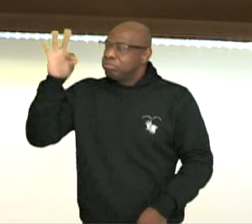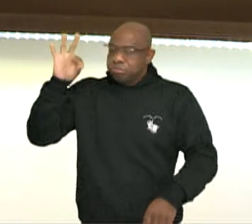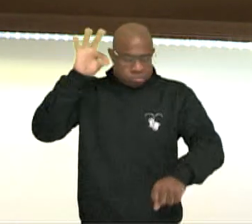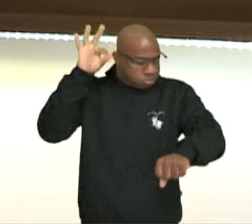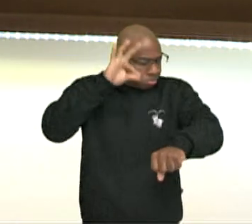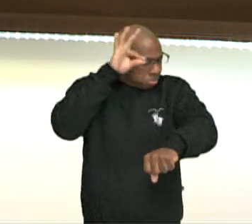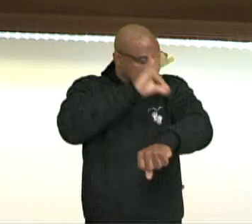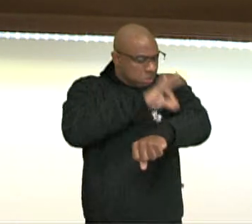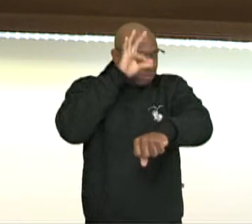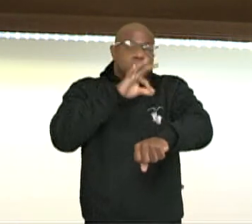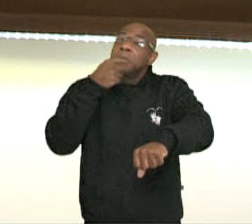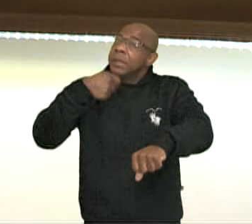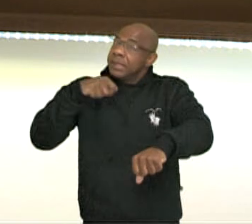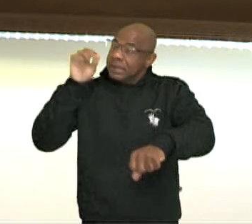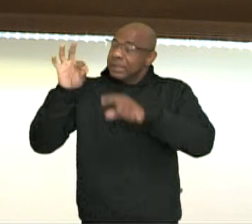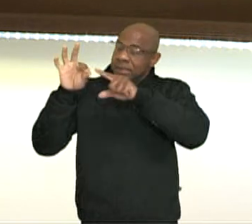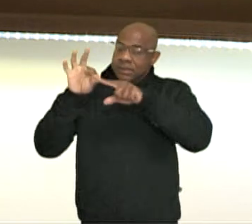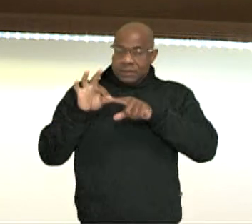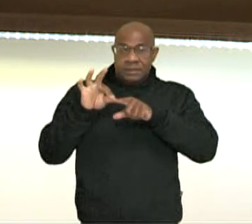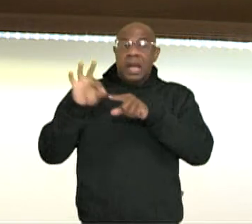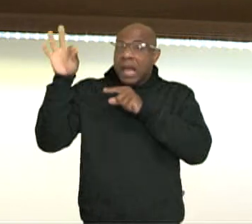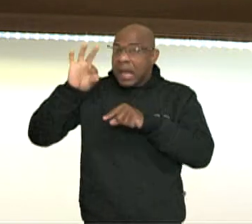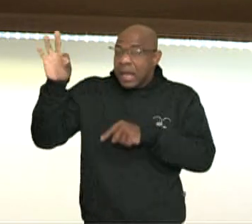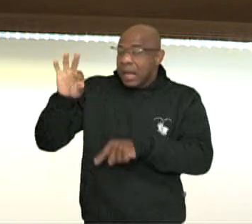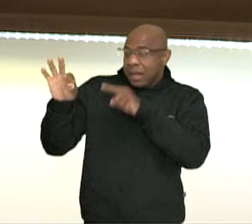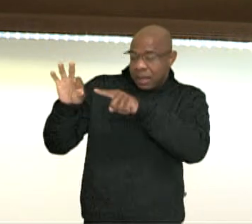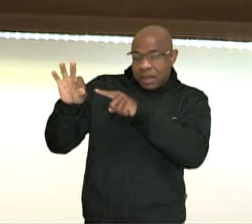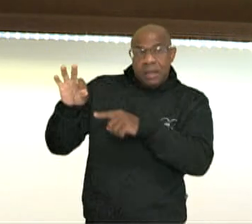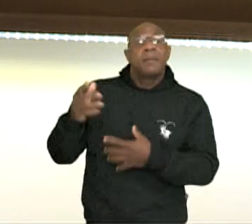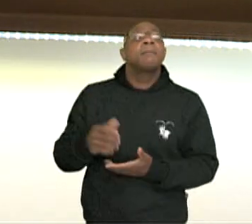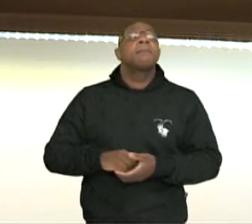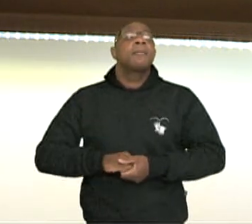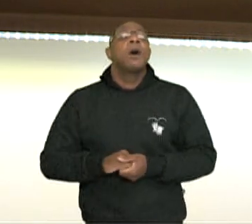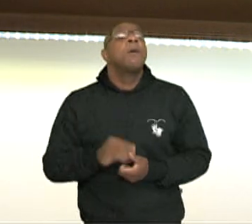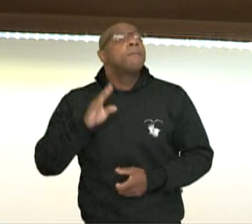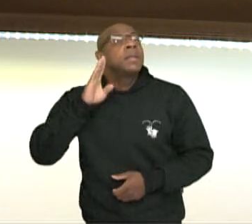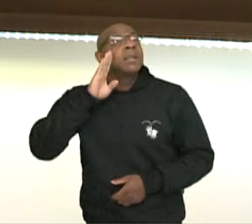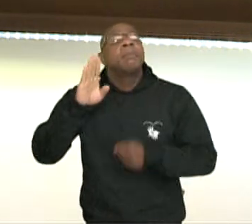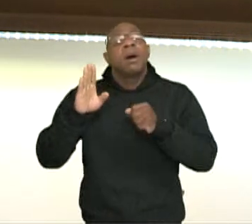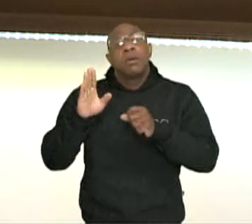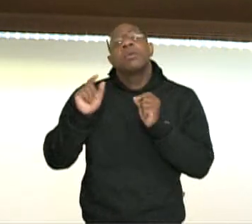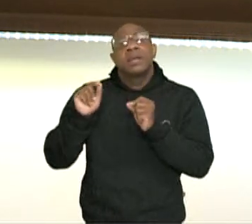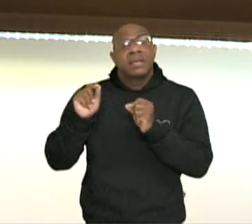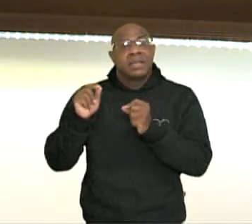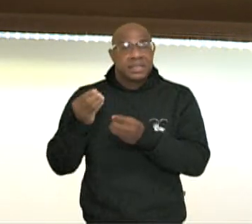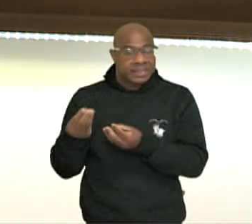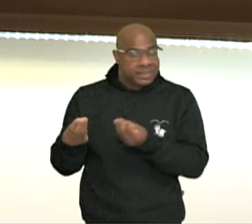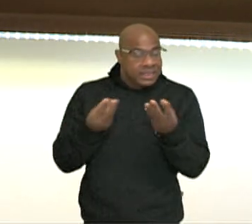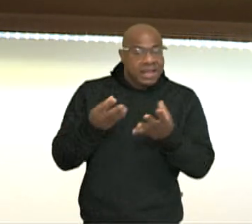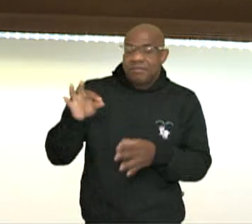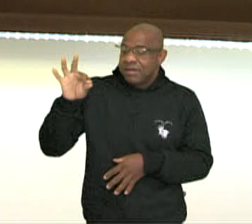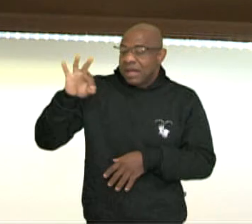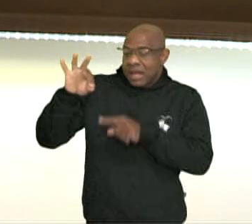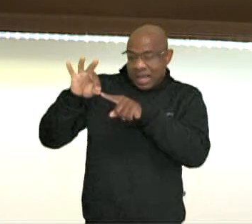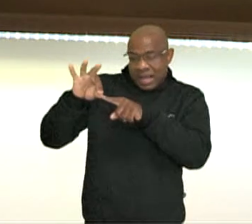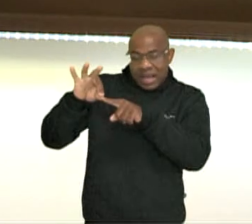principal causador dessa doença, tá, da elefantise, é o